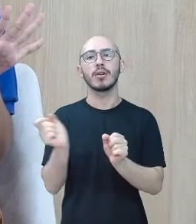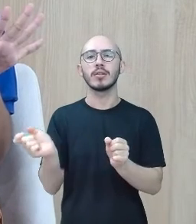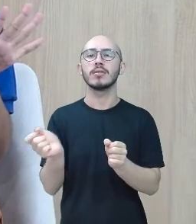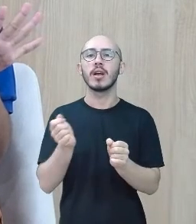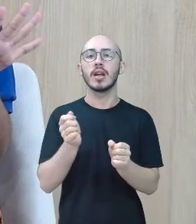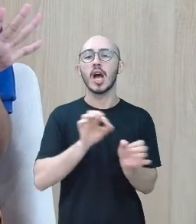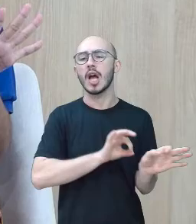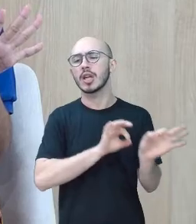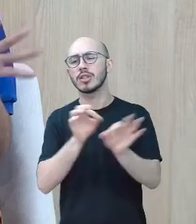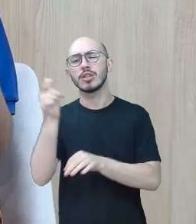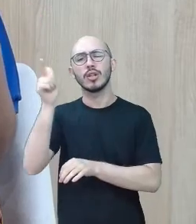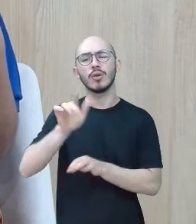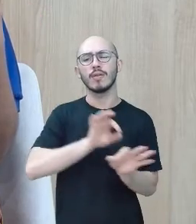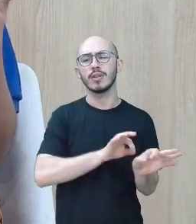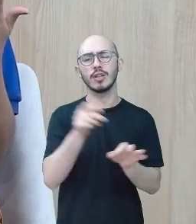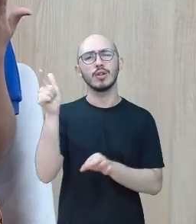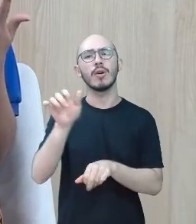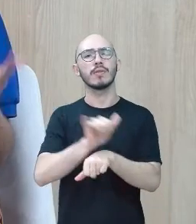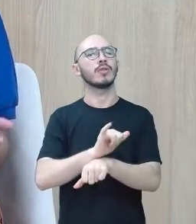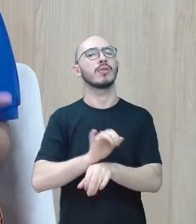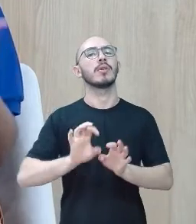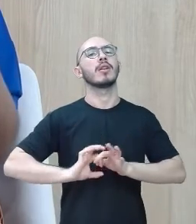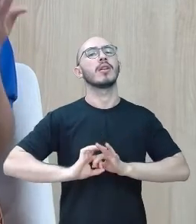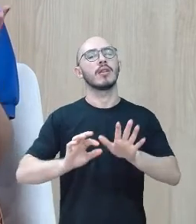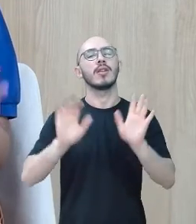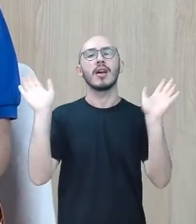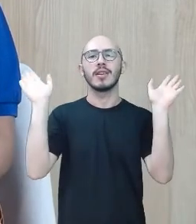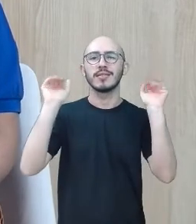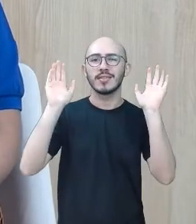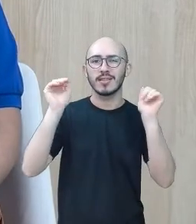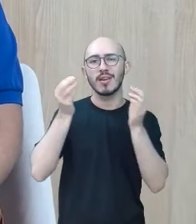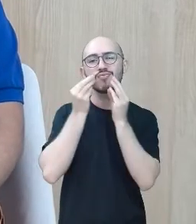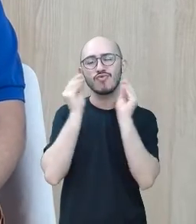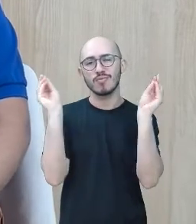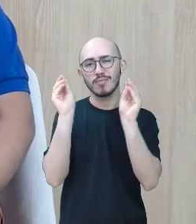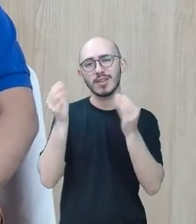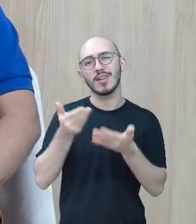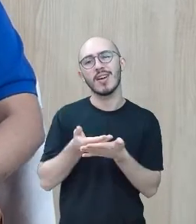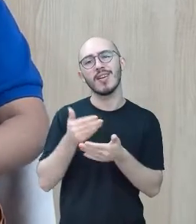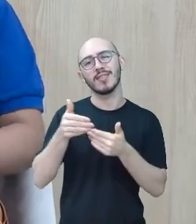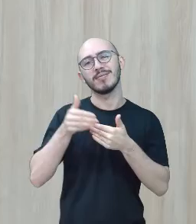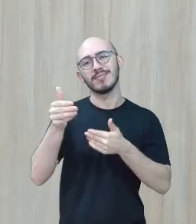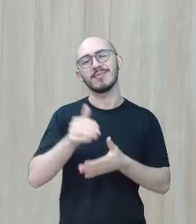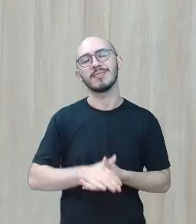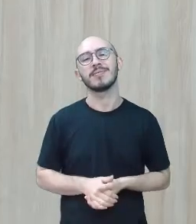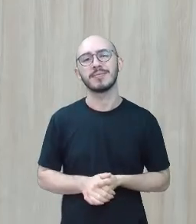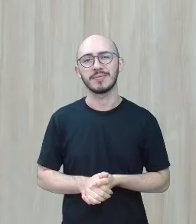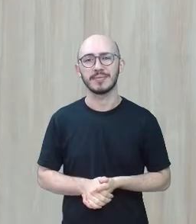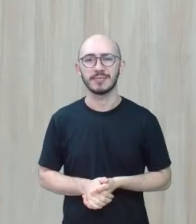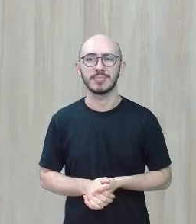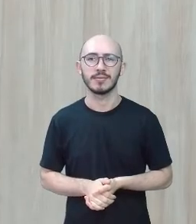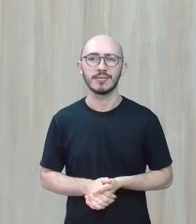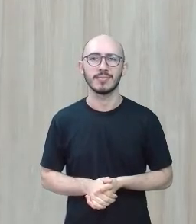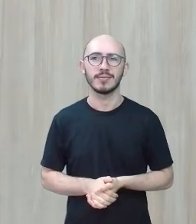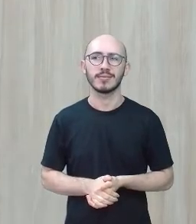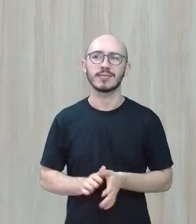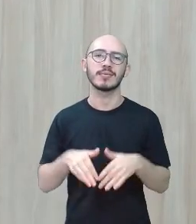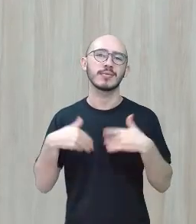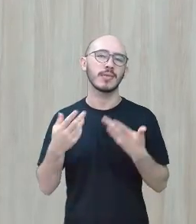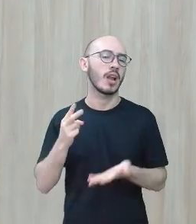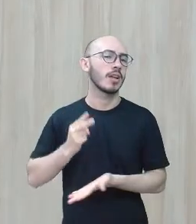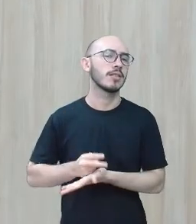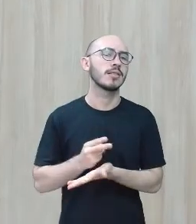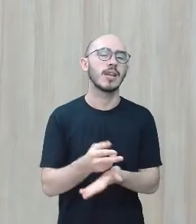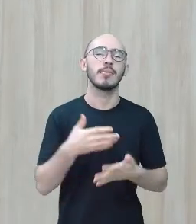quando quiser lá no YouTube, tá certo? Eu me despeço por aqui, um cheiro e até a próxima aula. Ai, gente, como sempre,